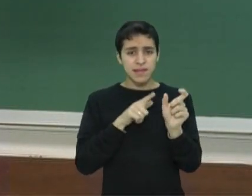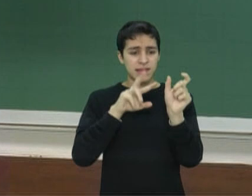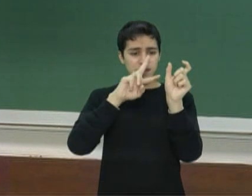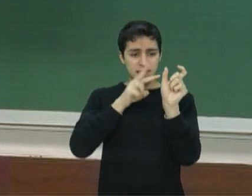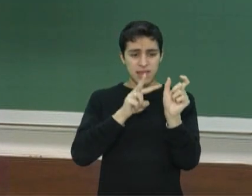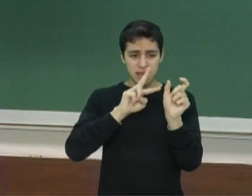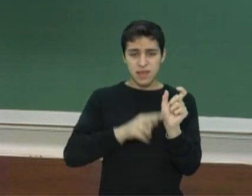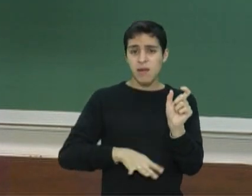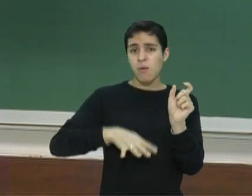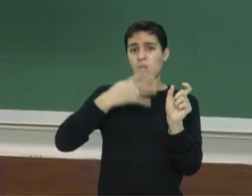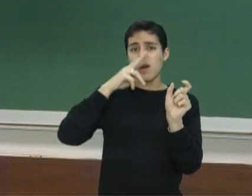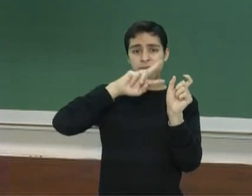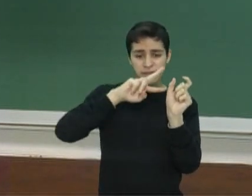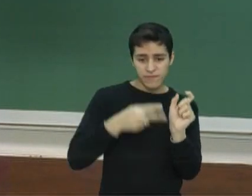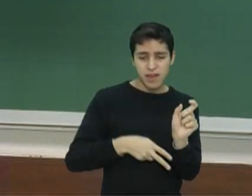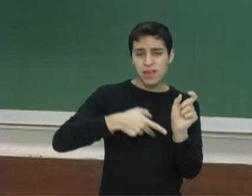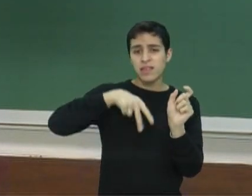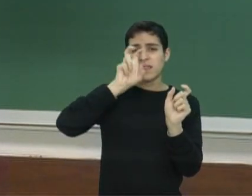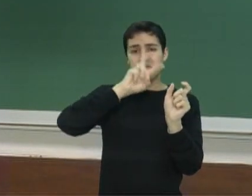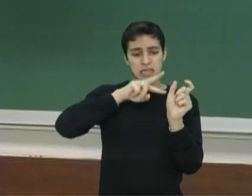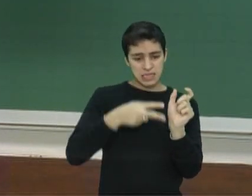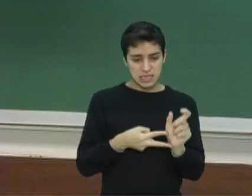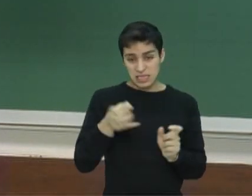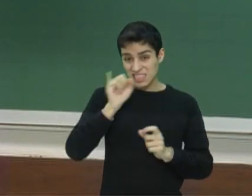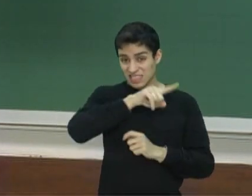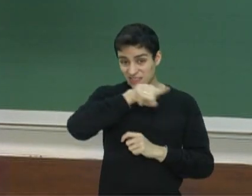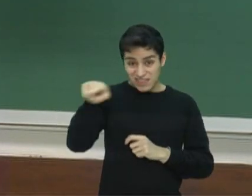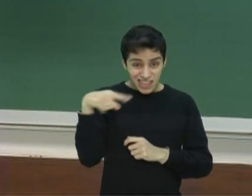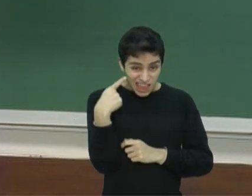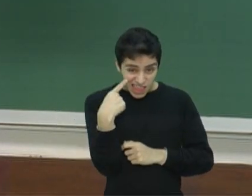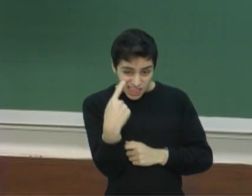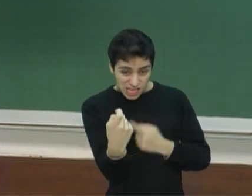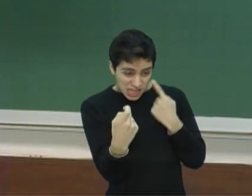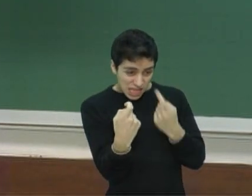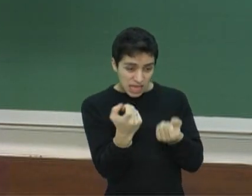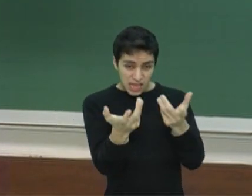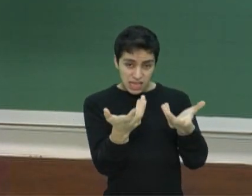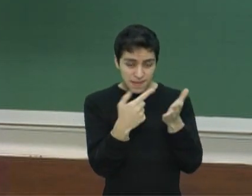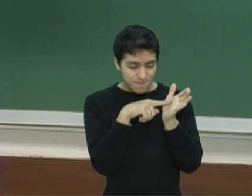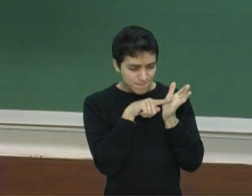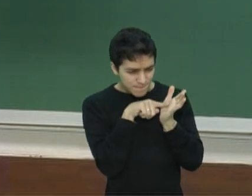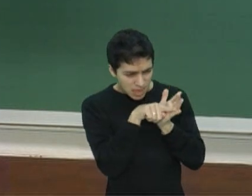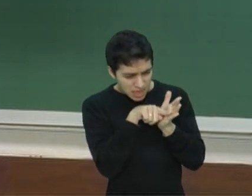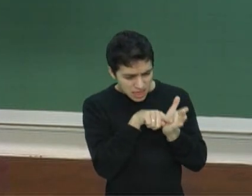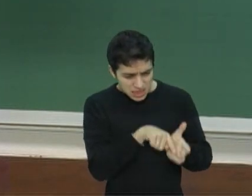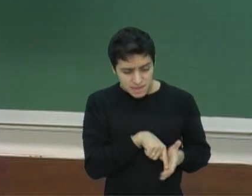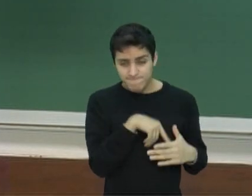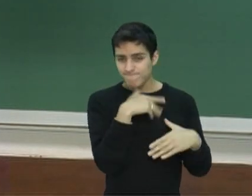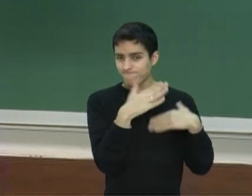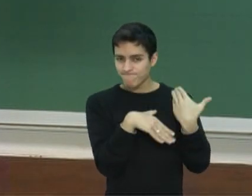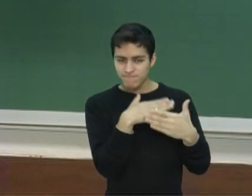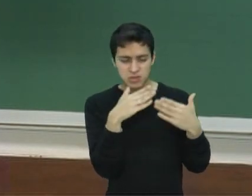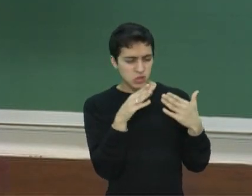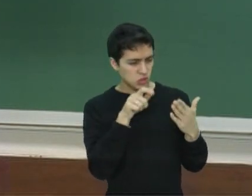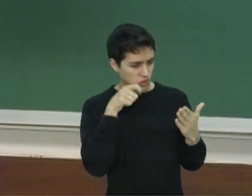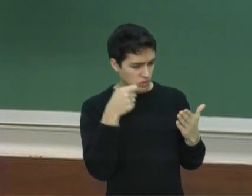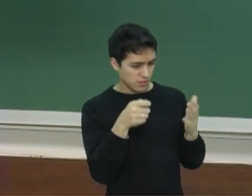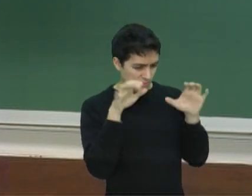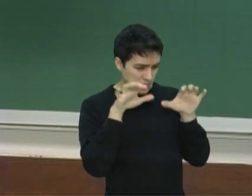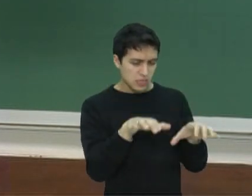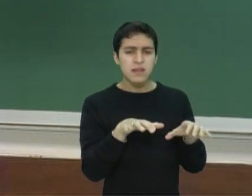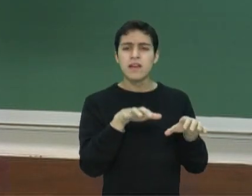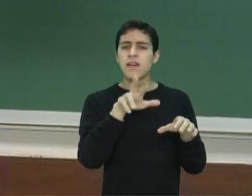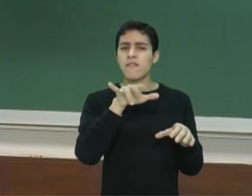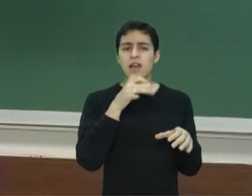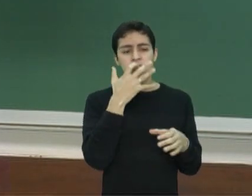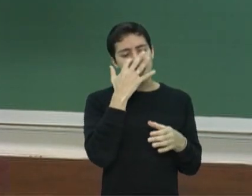5 significados. Se você tiver interesse e quiser fazer uma busca, uma procura, uma pesquisa a respeito disso, você vai